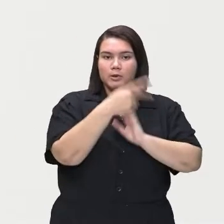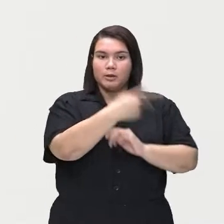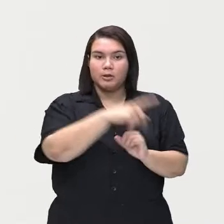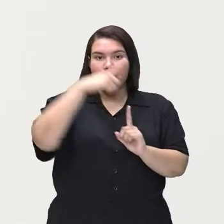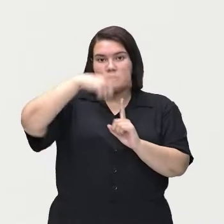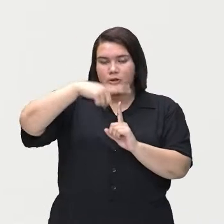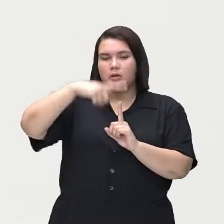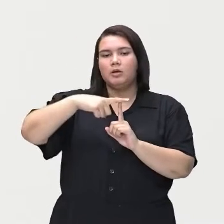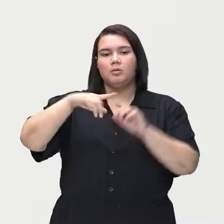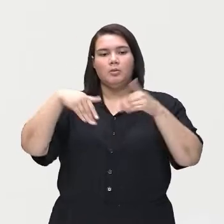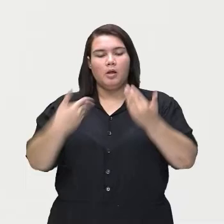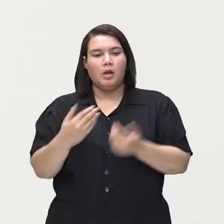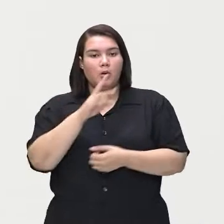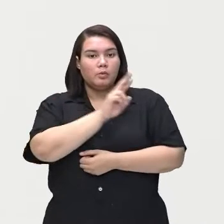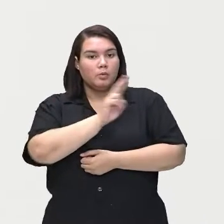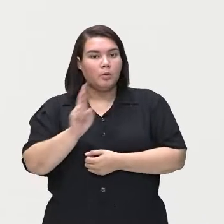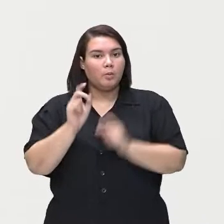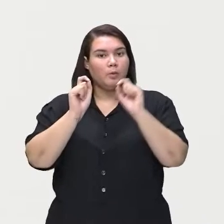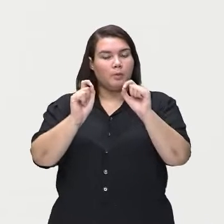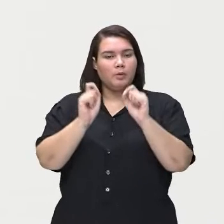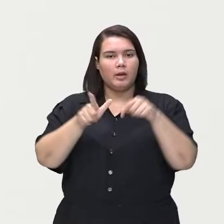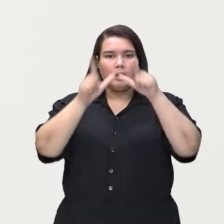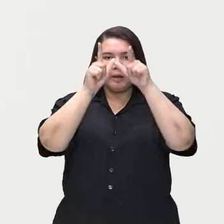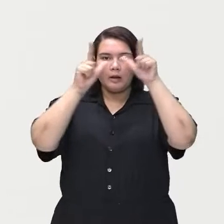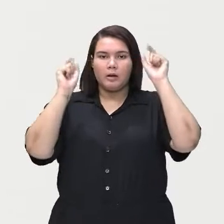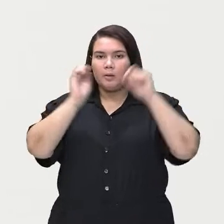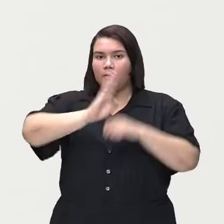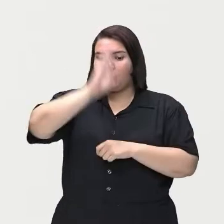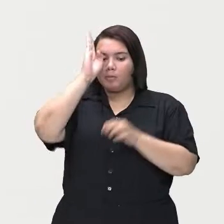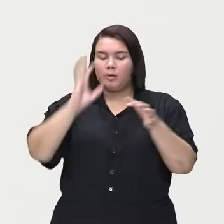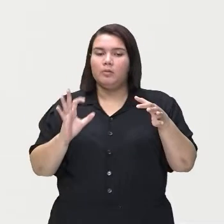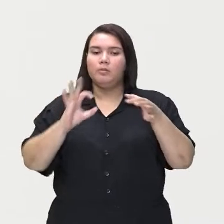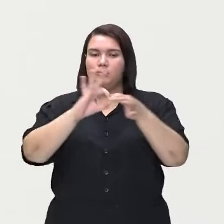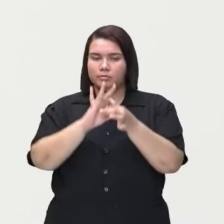vamos chamar de grego-romano. Olha só, por isso